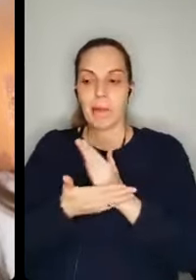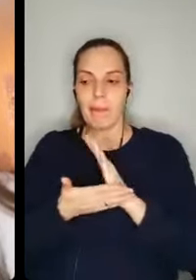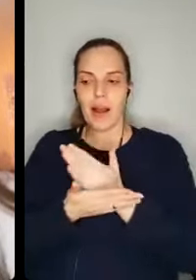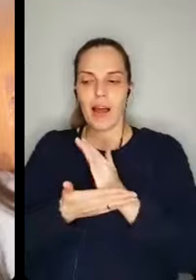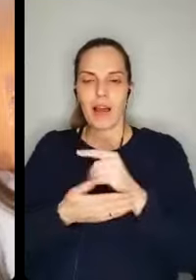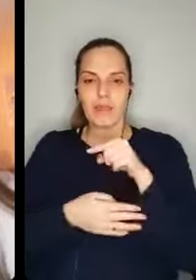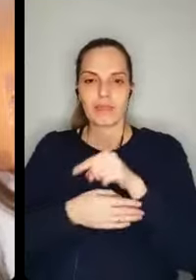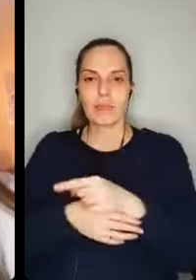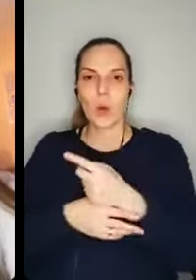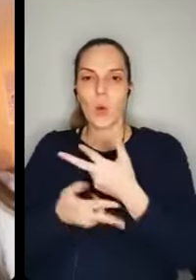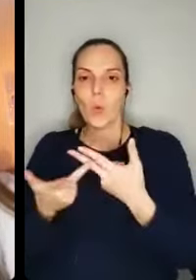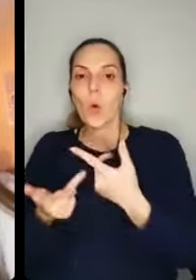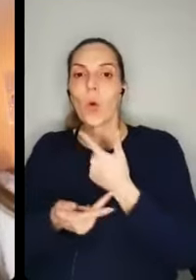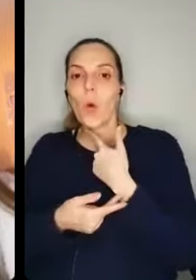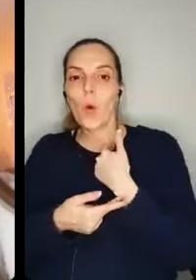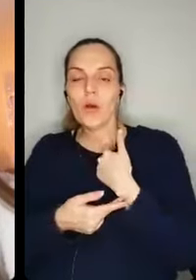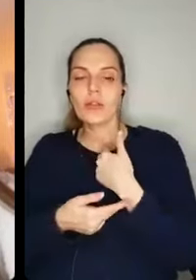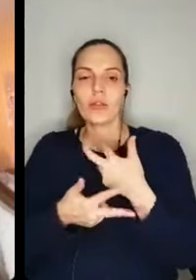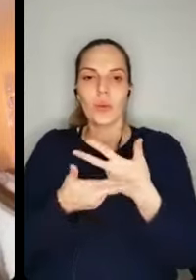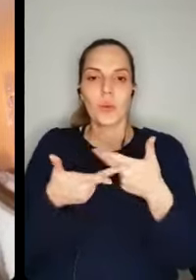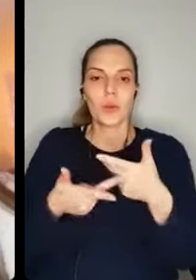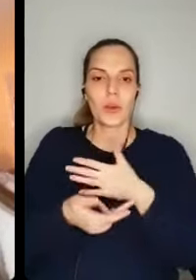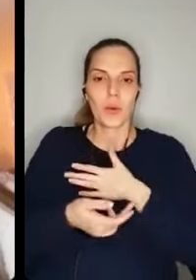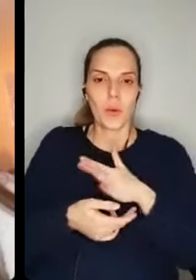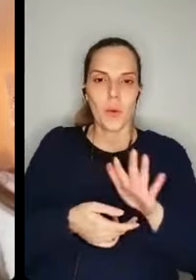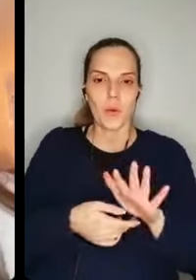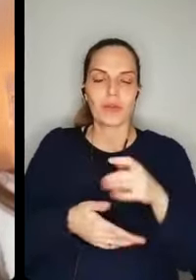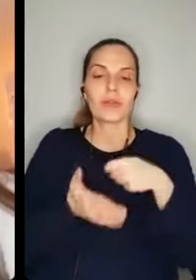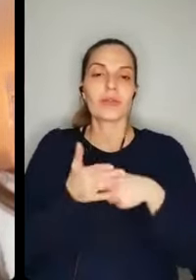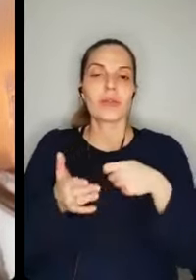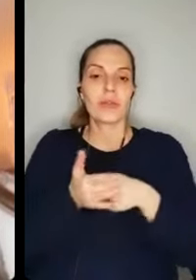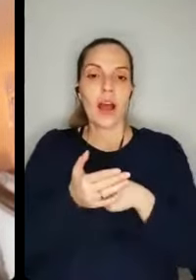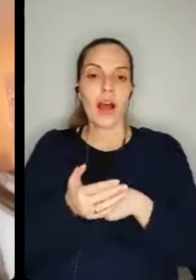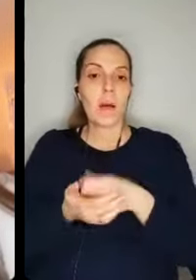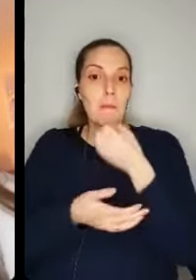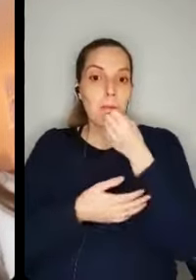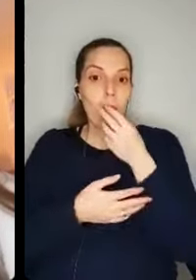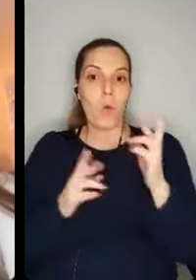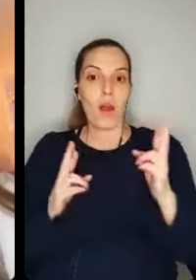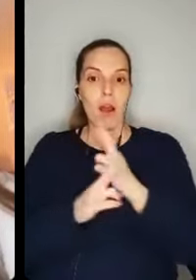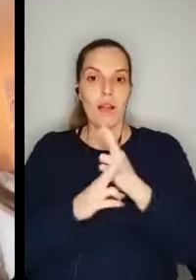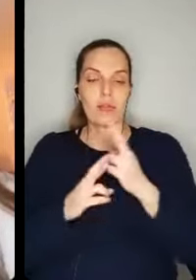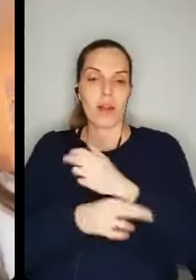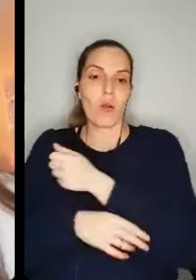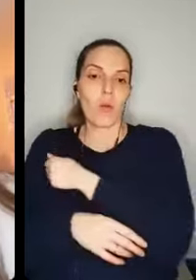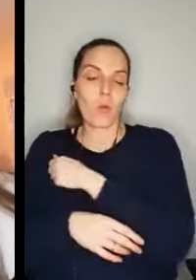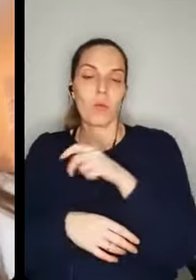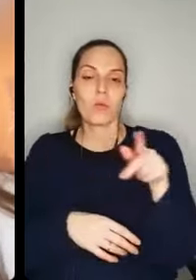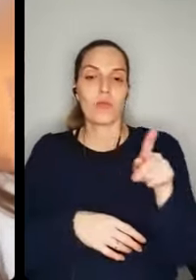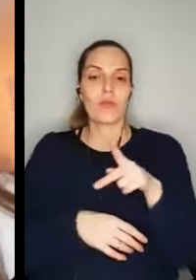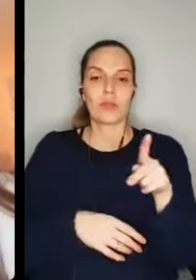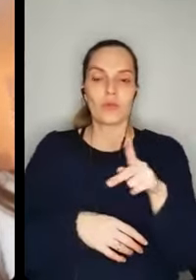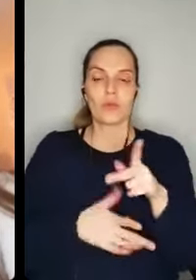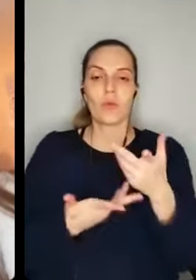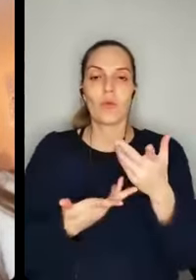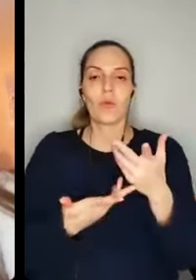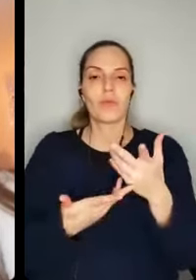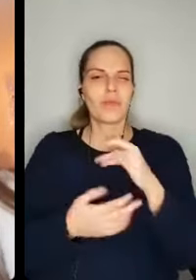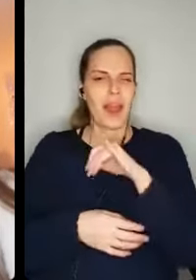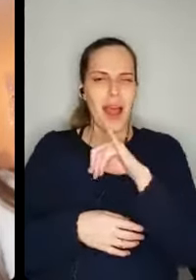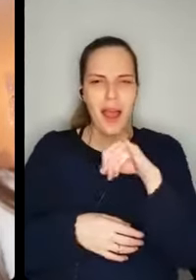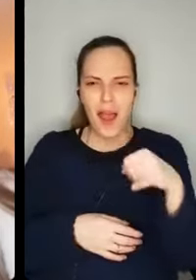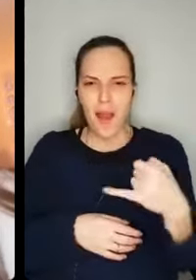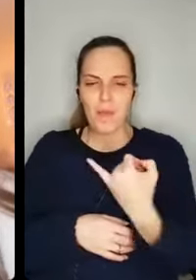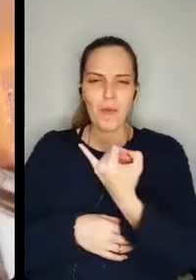Ter, assim, tentar manter essa boa relação entre a turma, com os professores. E acho que é isso, assim, se jogar nos